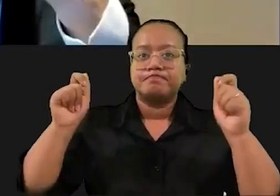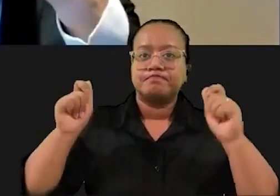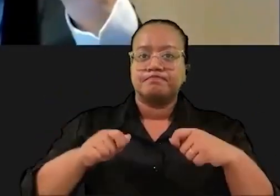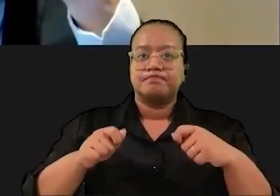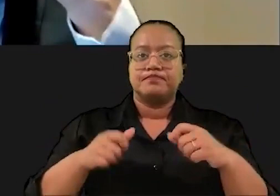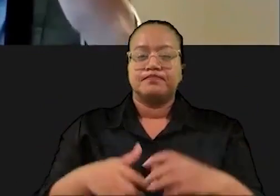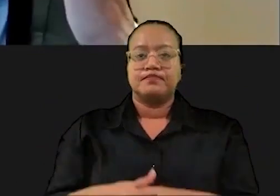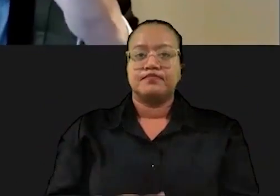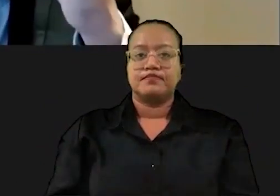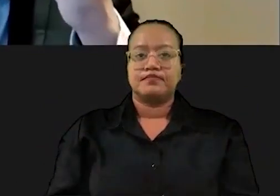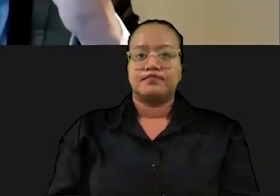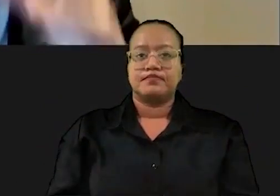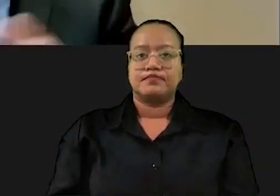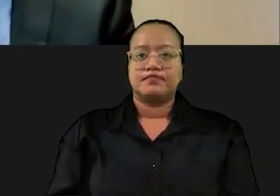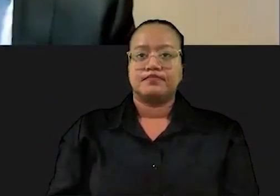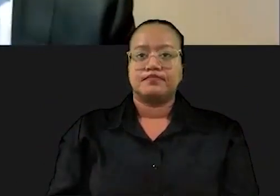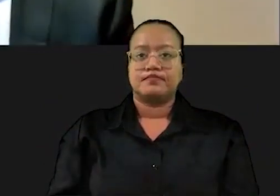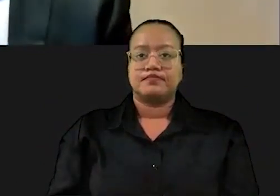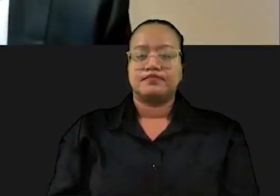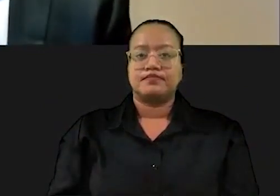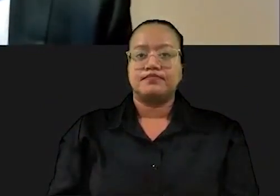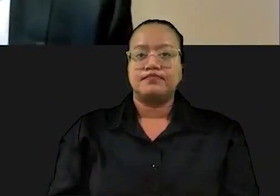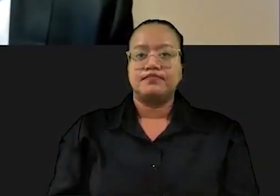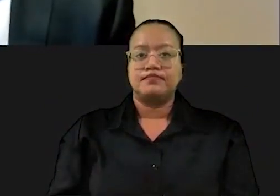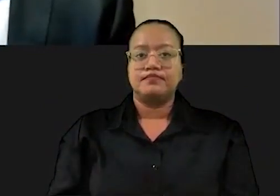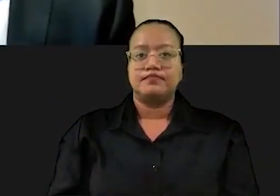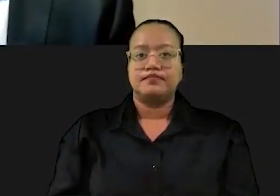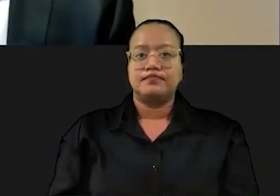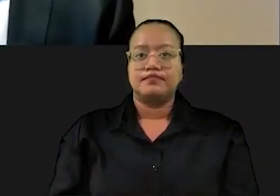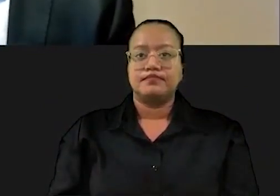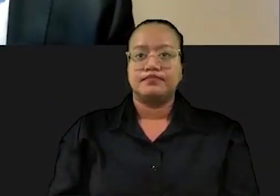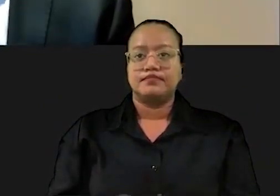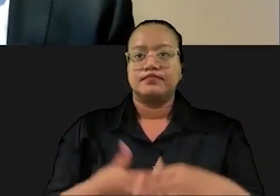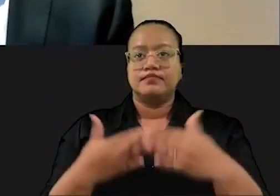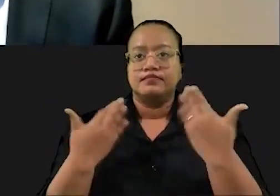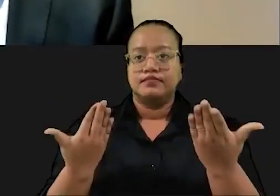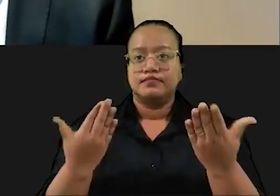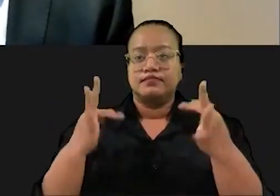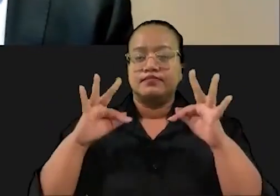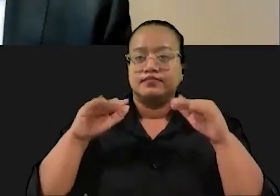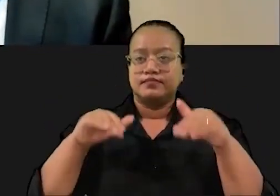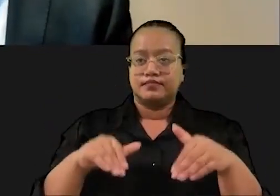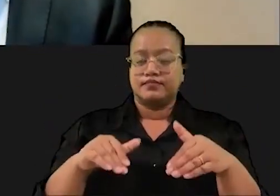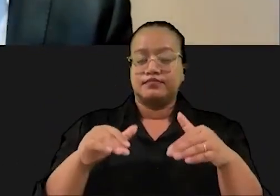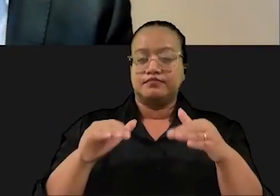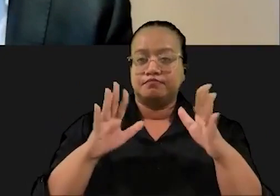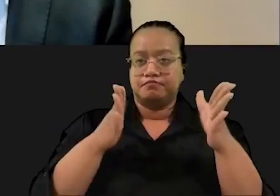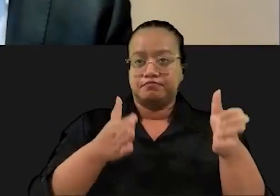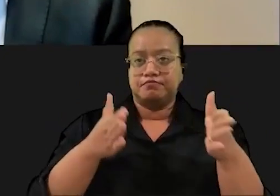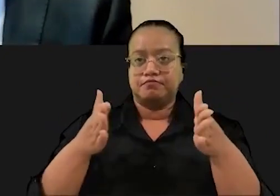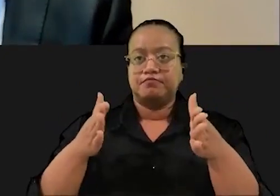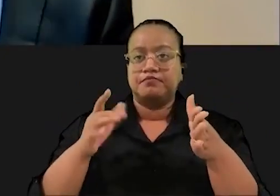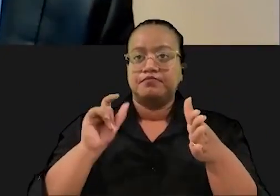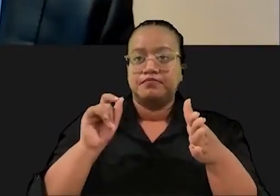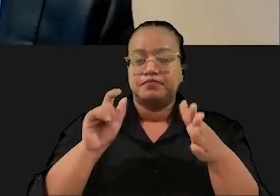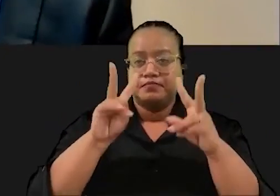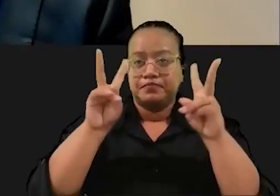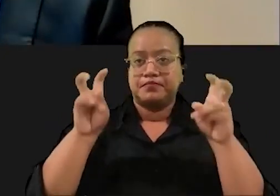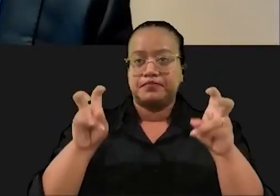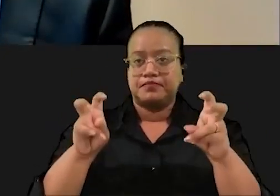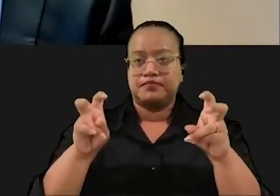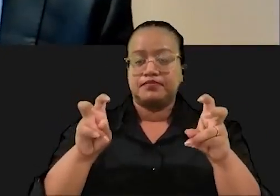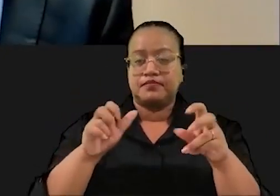fechando esse tópico aqui, uma coisa importante, todo fluxo já é uma automação. Então, eu não